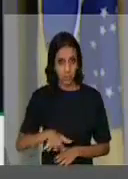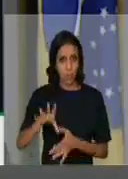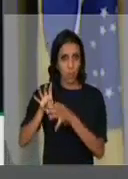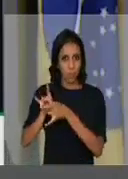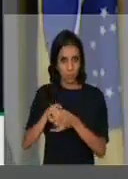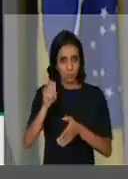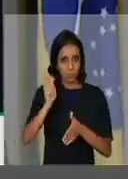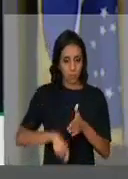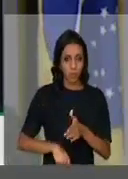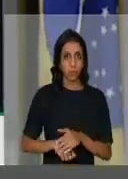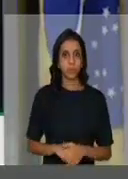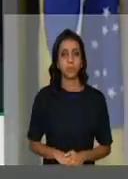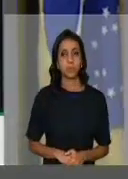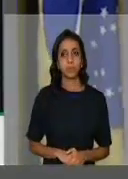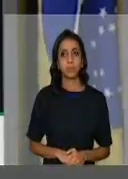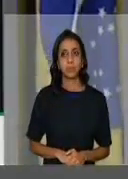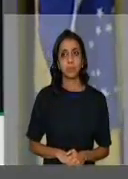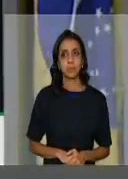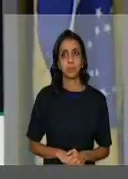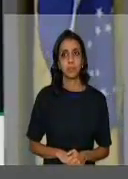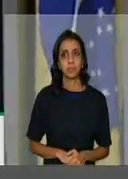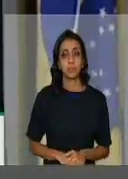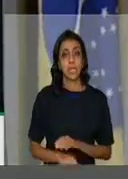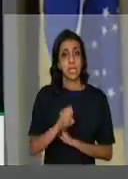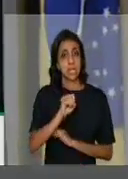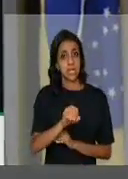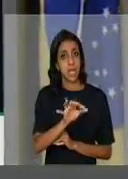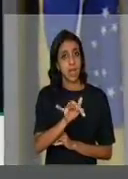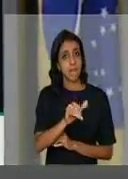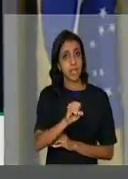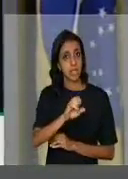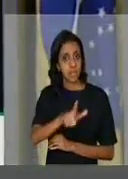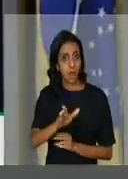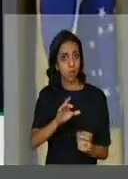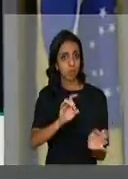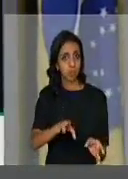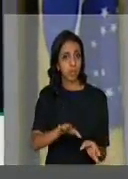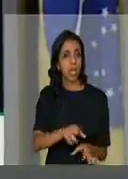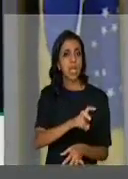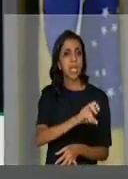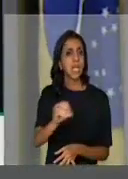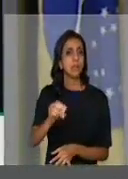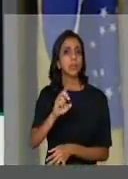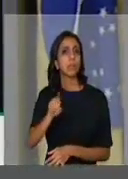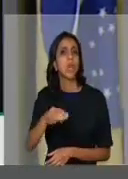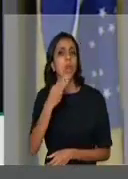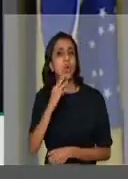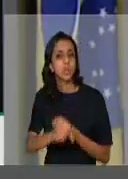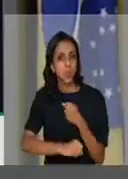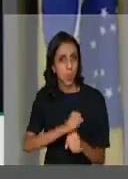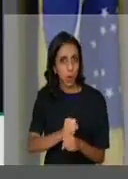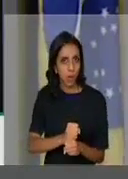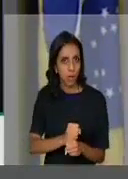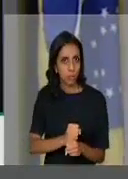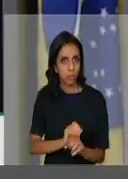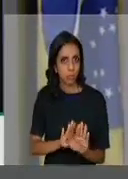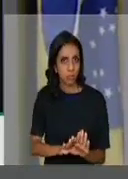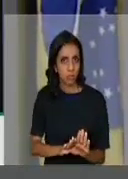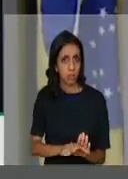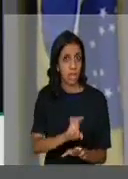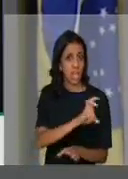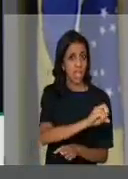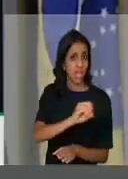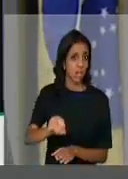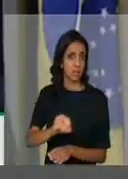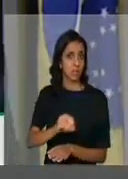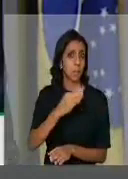tributária brasileira, com a renúncia fiscal de 500 bilhões por ano, R$500 bilhão